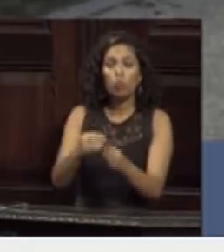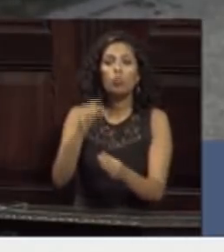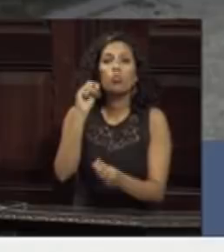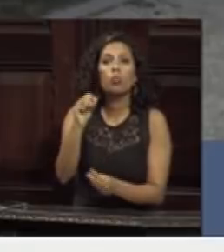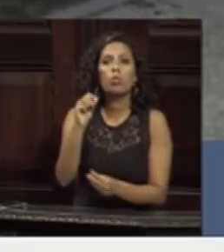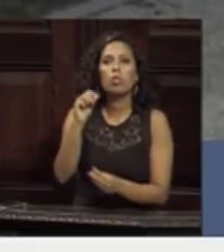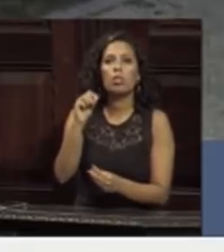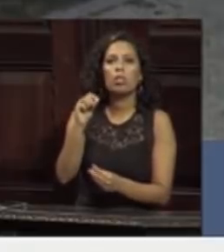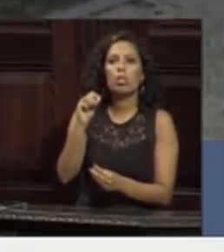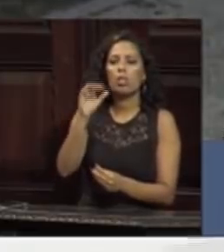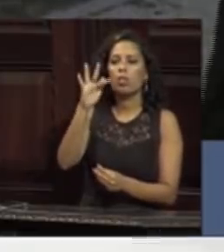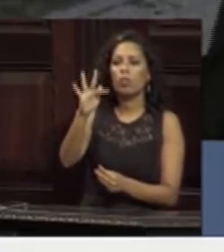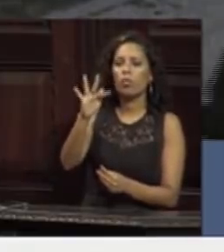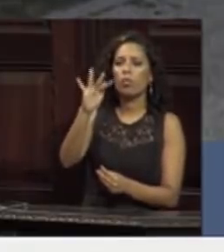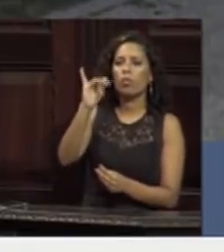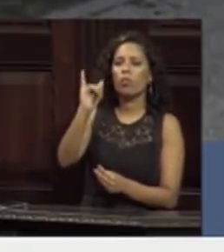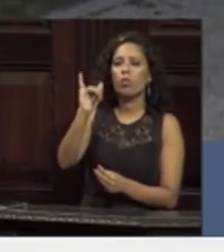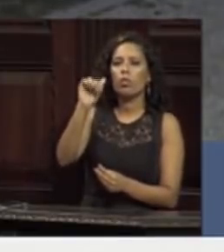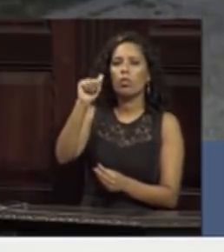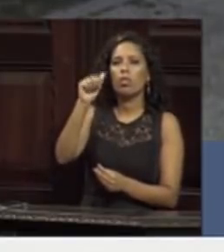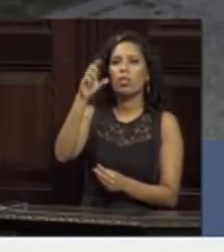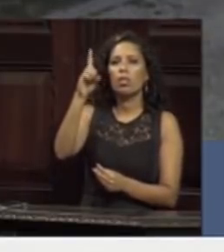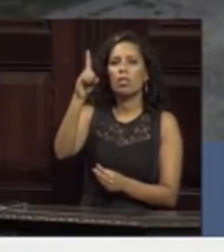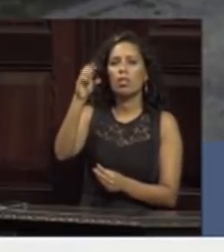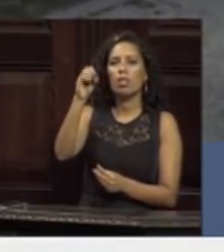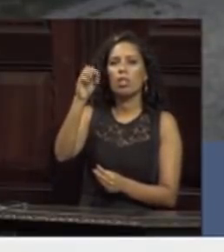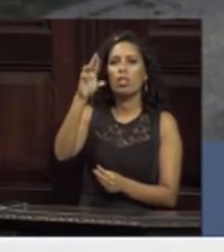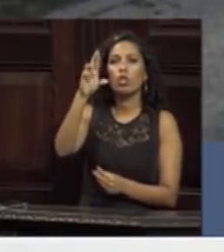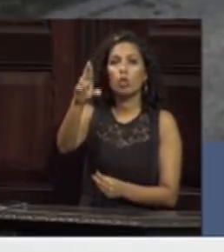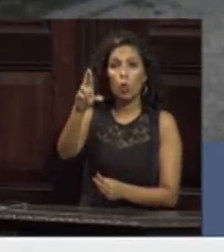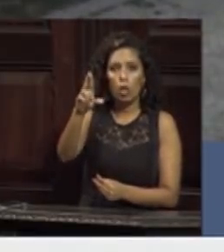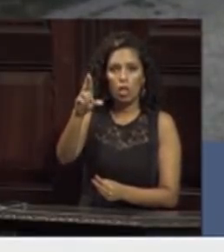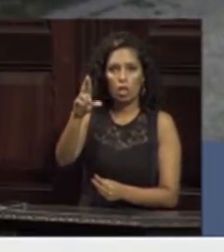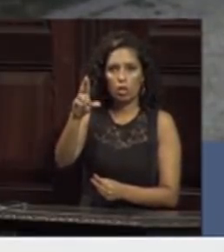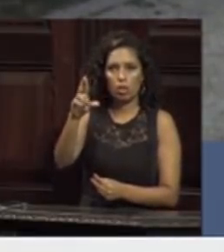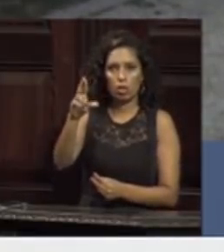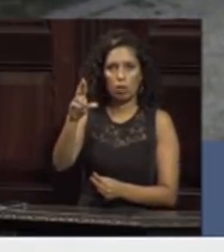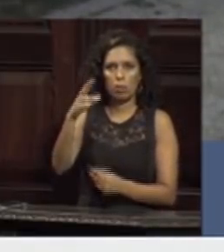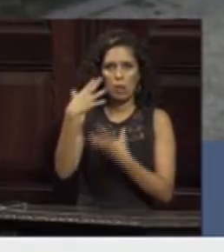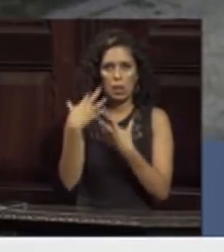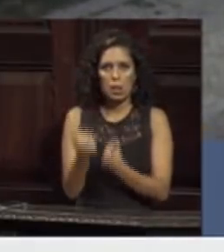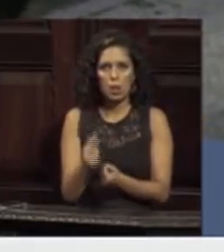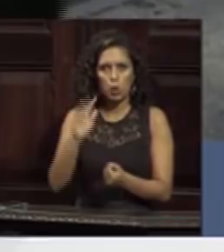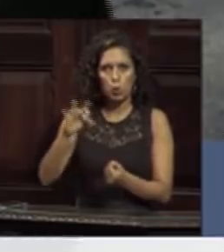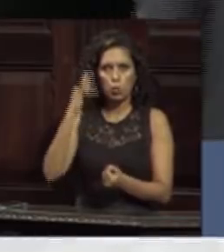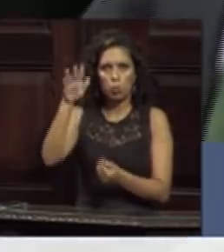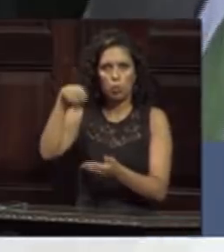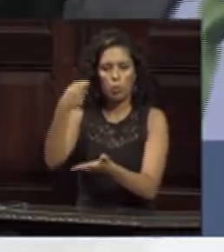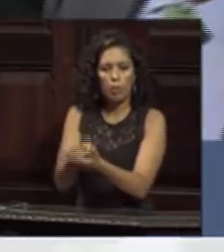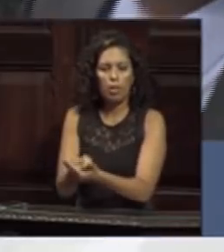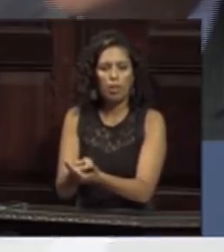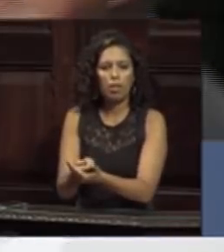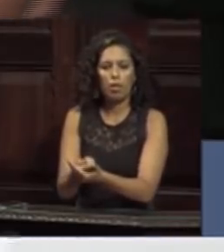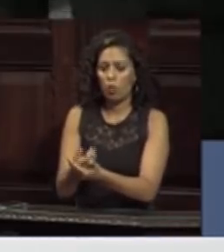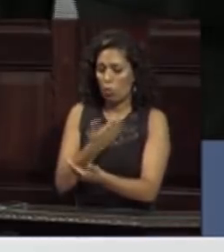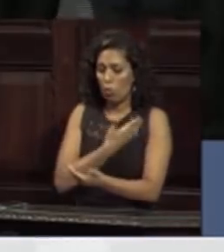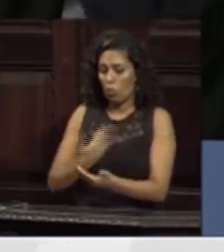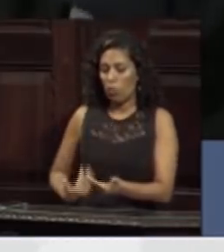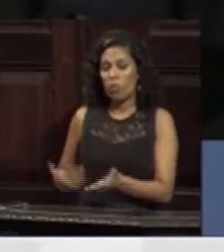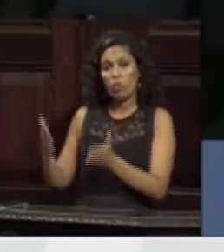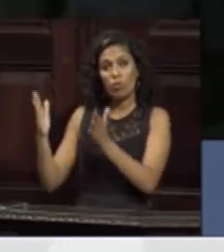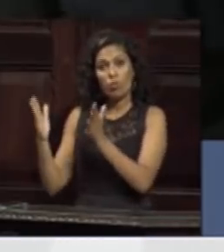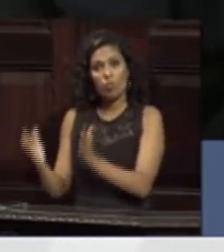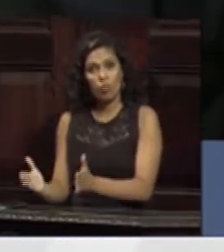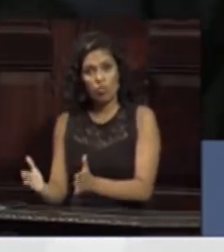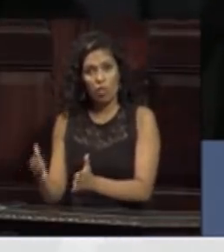o governo, ele vai agora buscar as melhores taxas, vai publicar uma licitação, vai publicar em